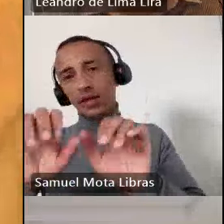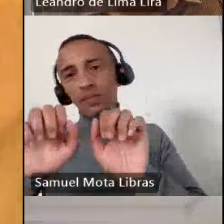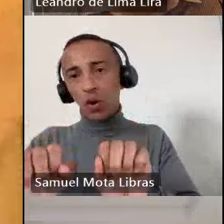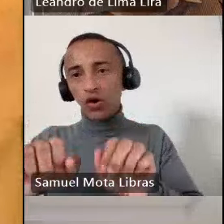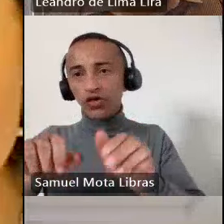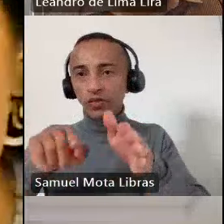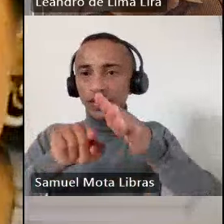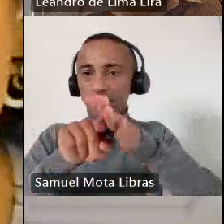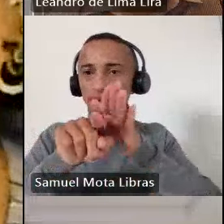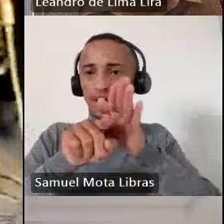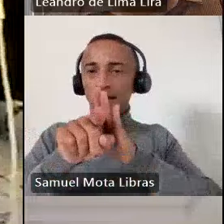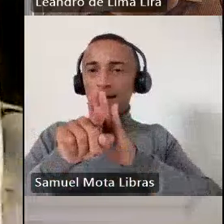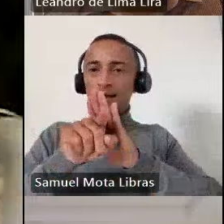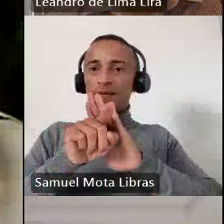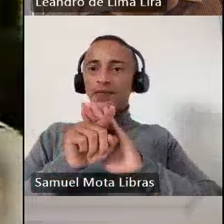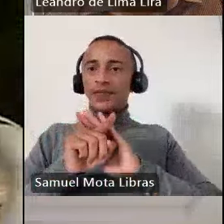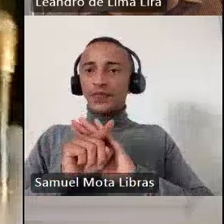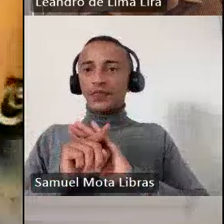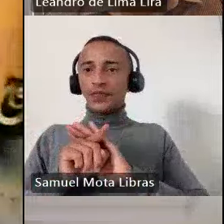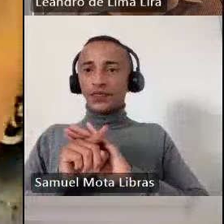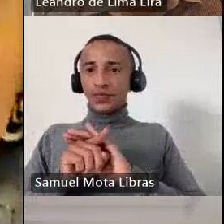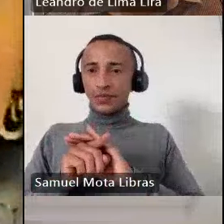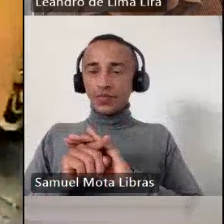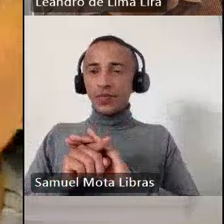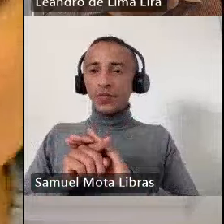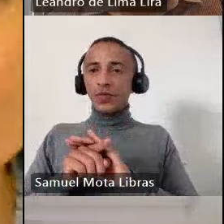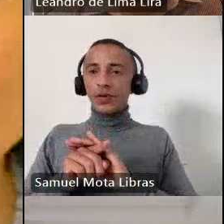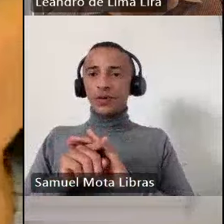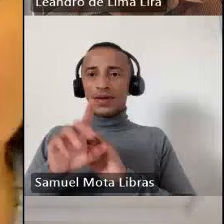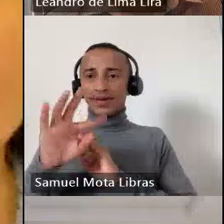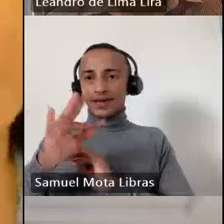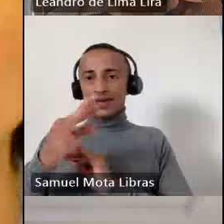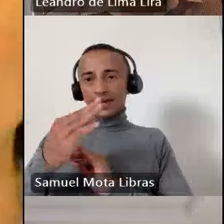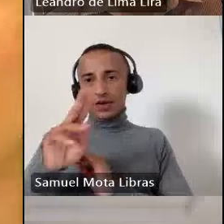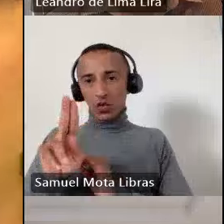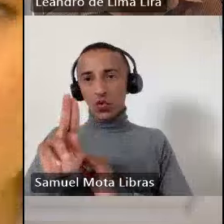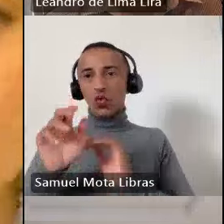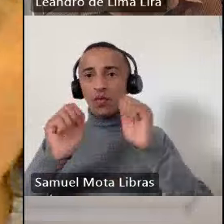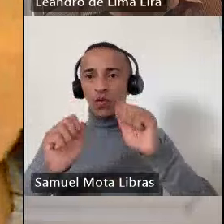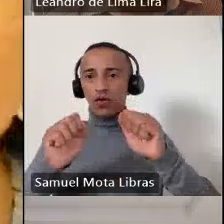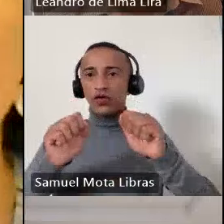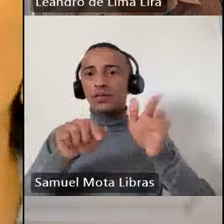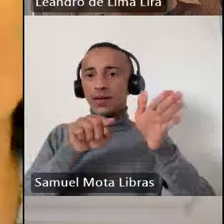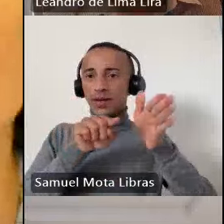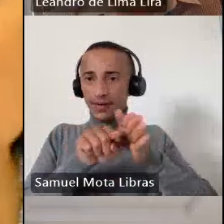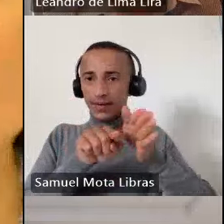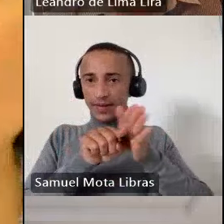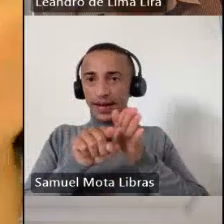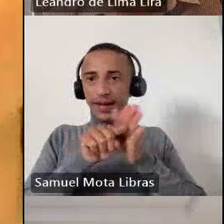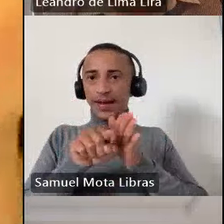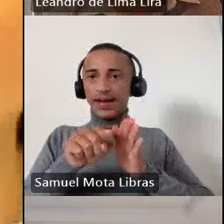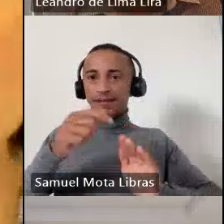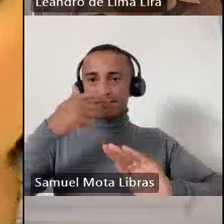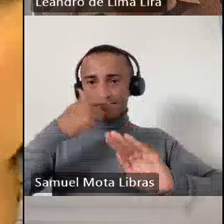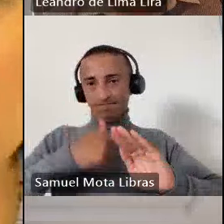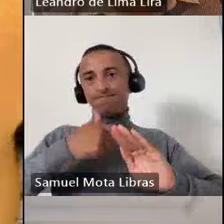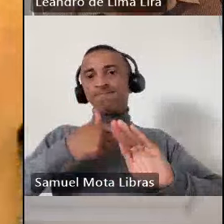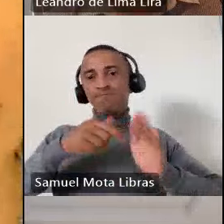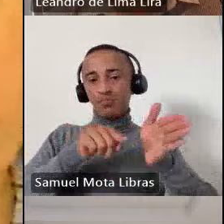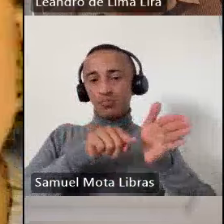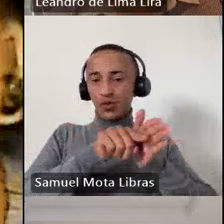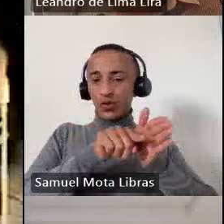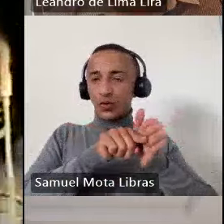vocês eu recorri a ele pra gente construir fundamentar a decisão e tudo busquei A gente buscou decisões busca